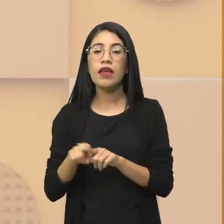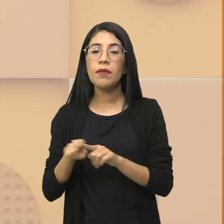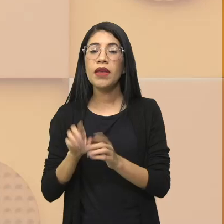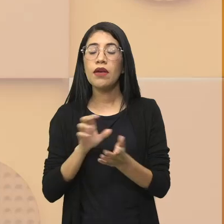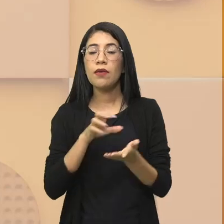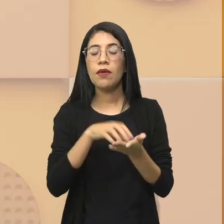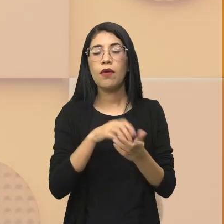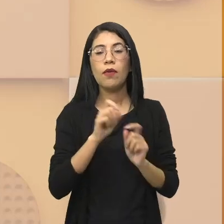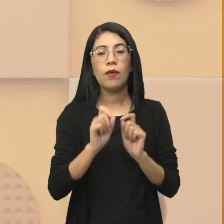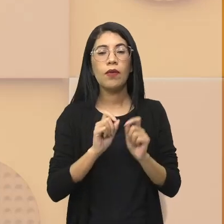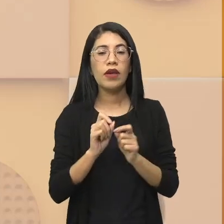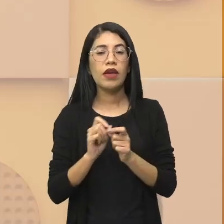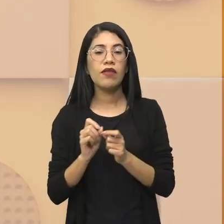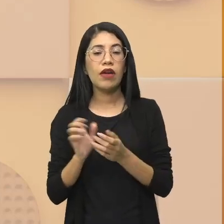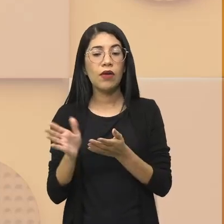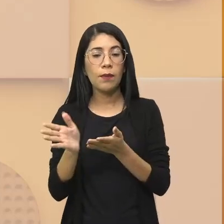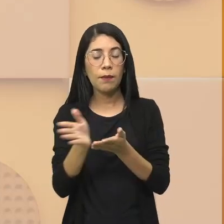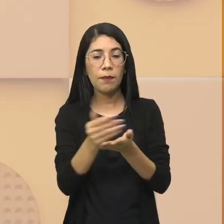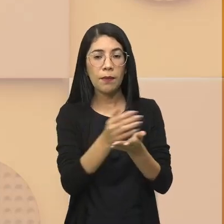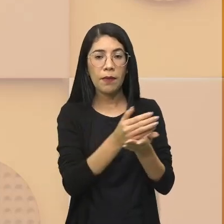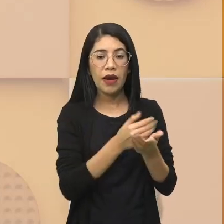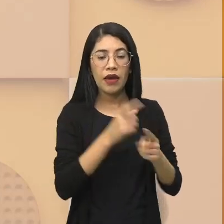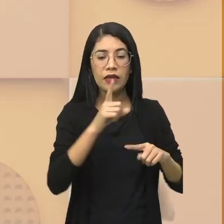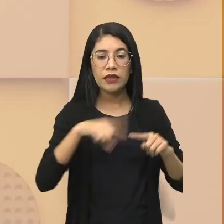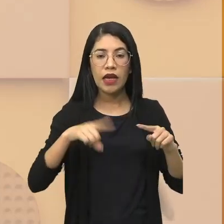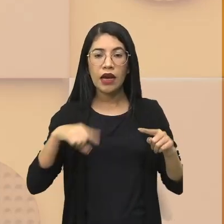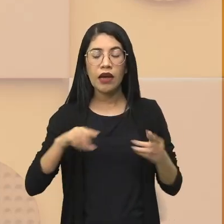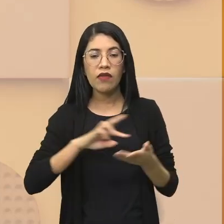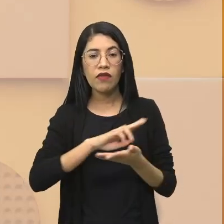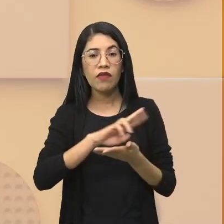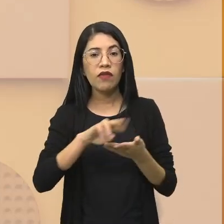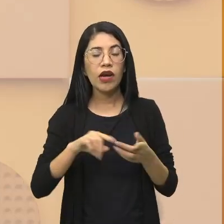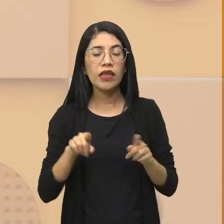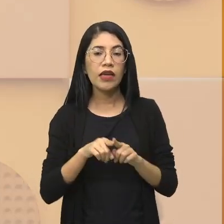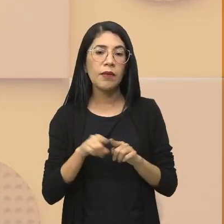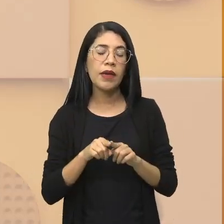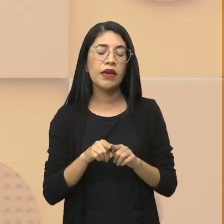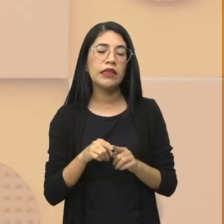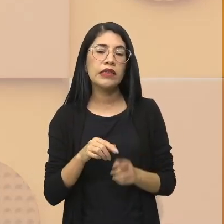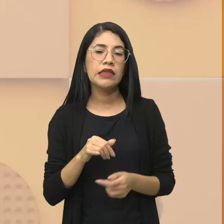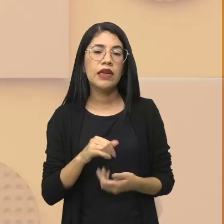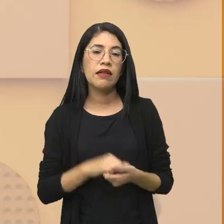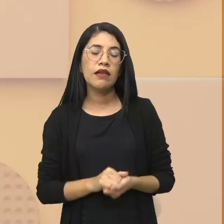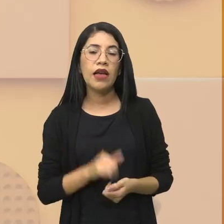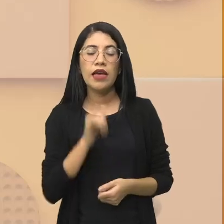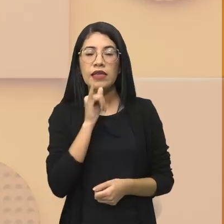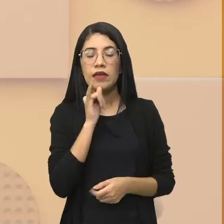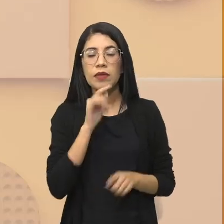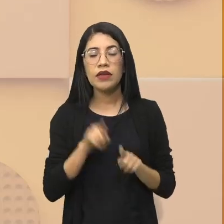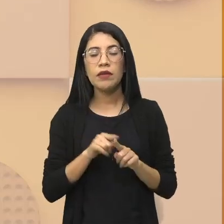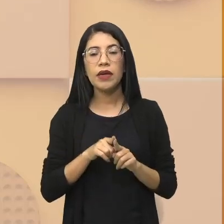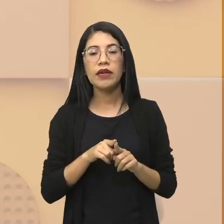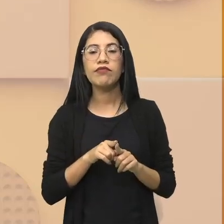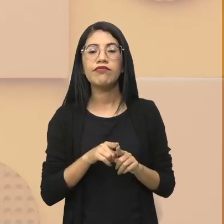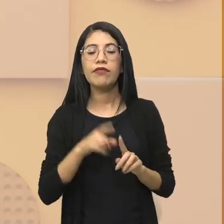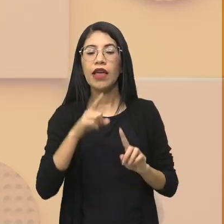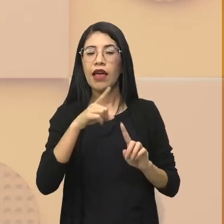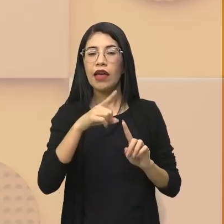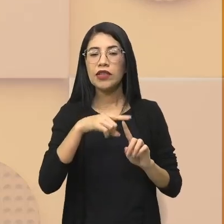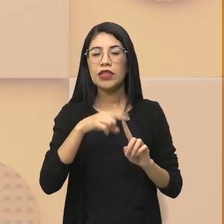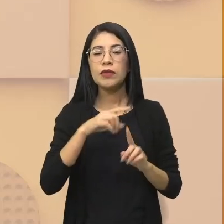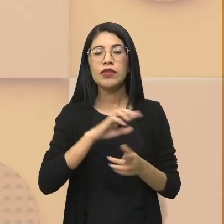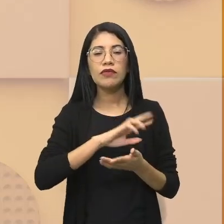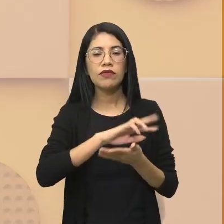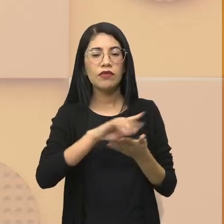apreensão de, por exemplo, de espécies que estão sendo e de pessoas, né, que estão